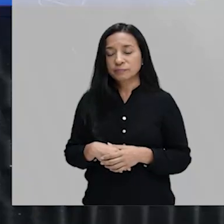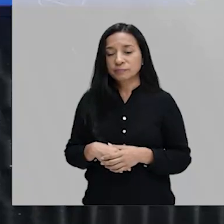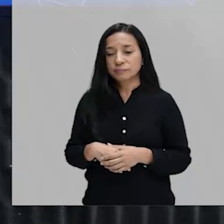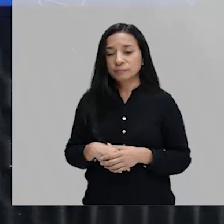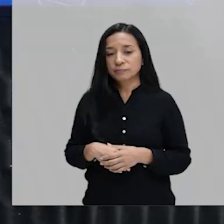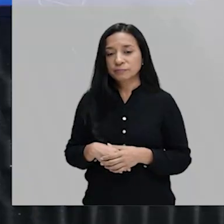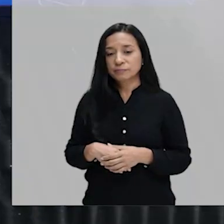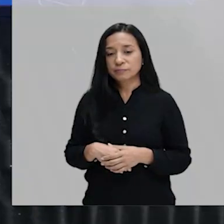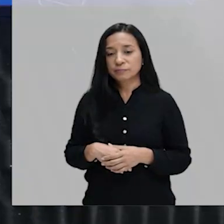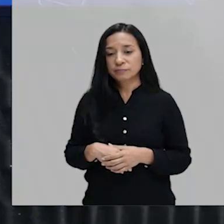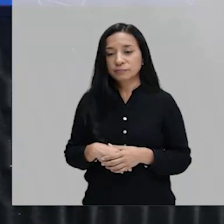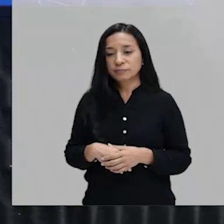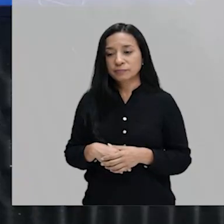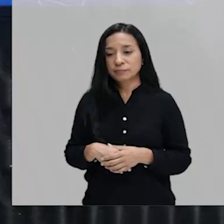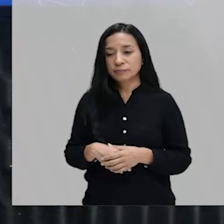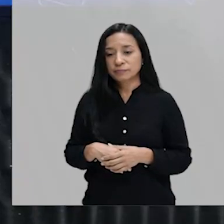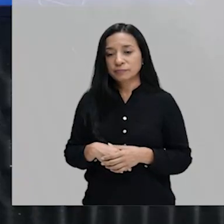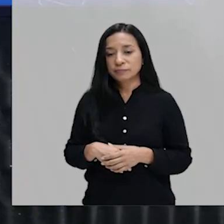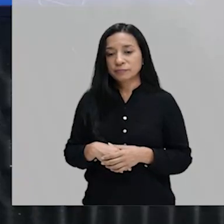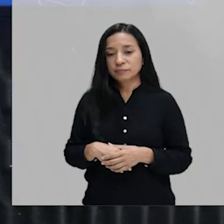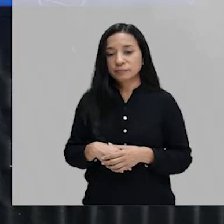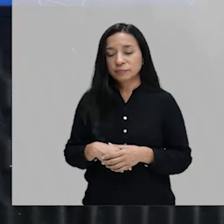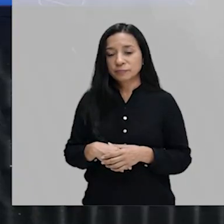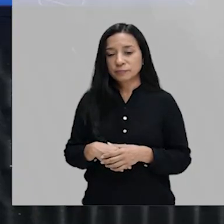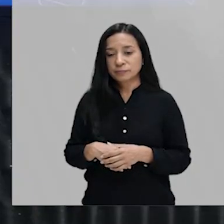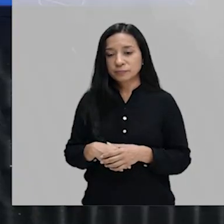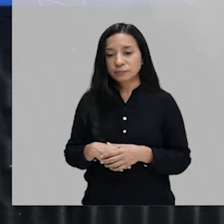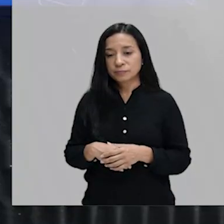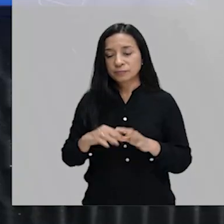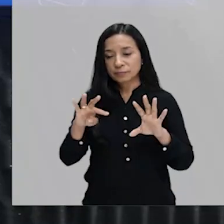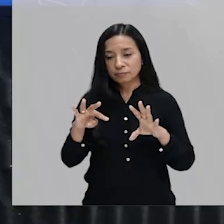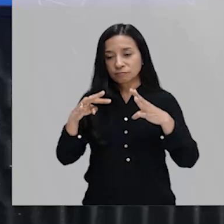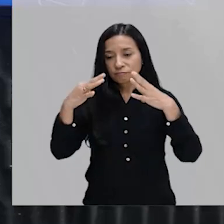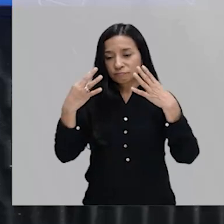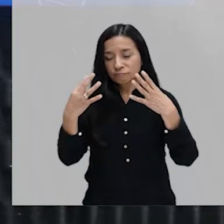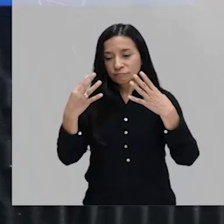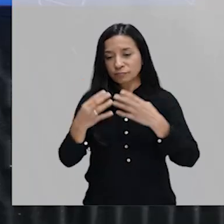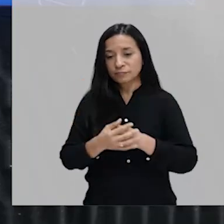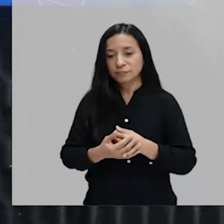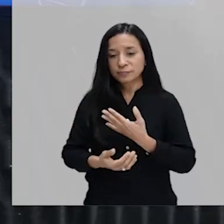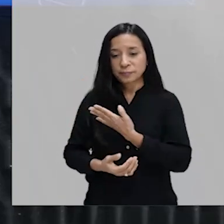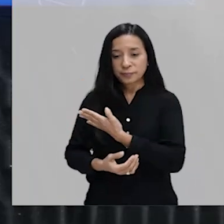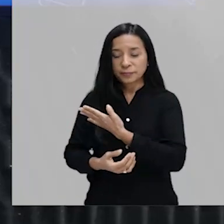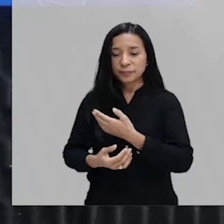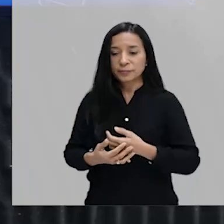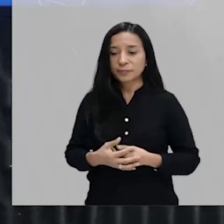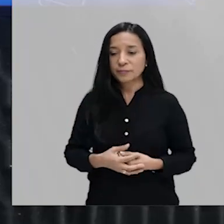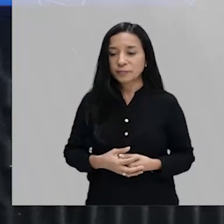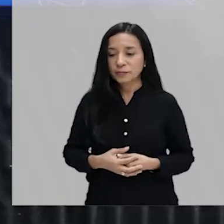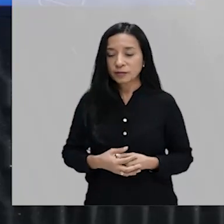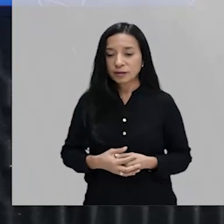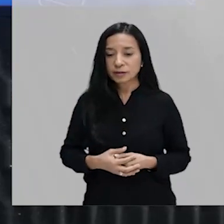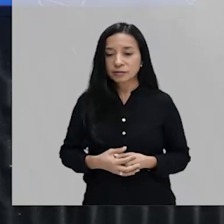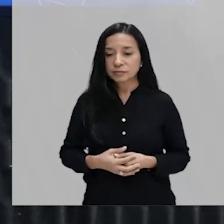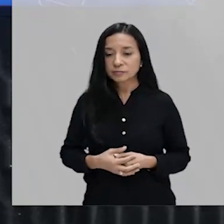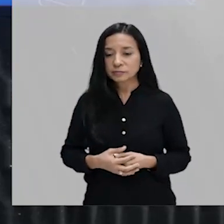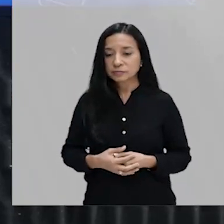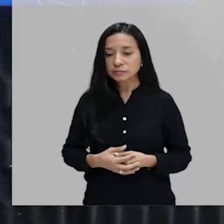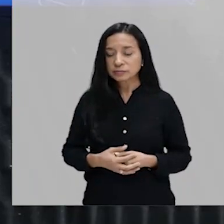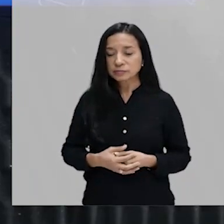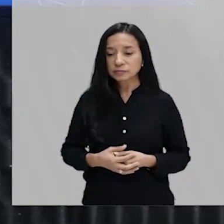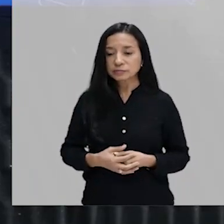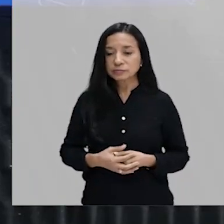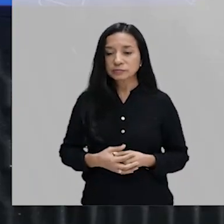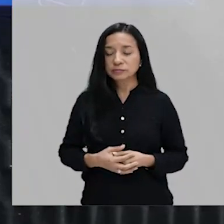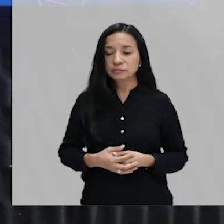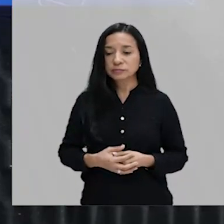nada. Atenção, verifique se há preposição, mais pronome ou verbo, porque nesse caso o pronome em questão